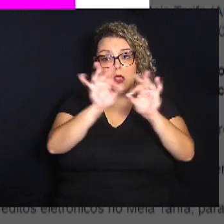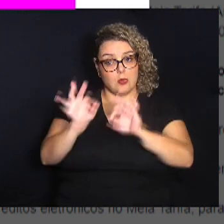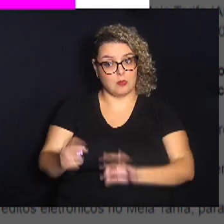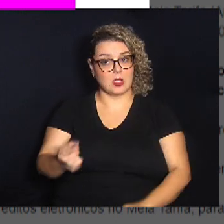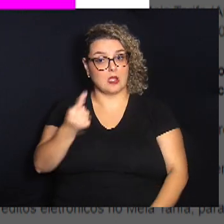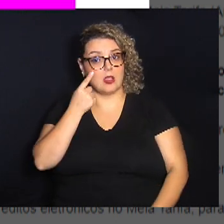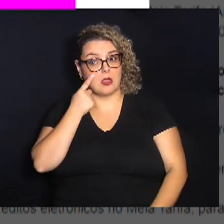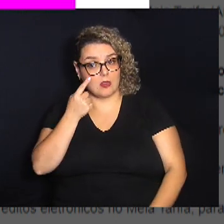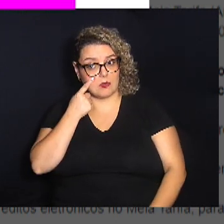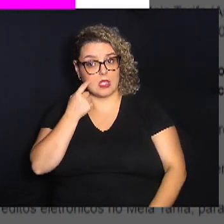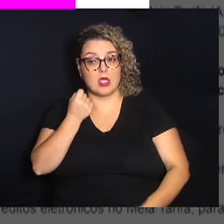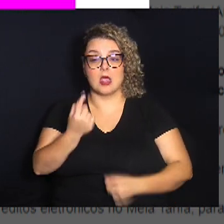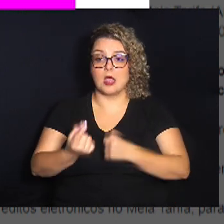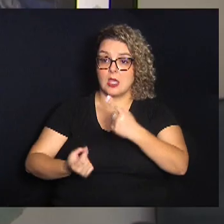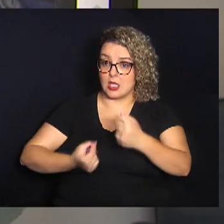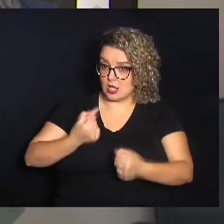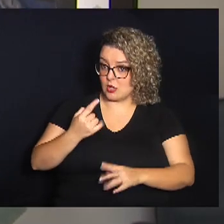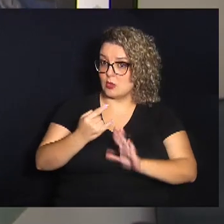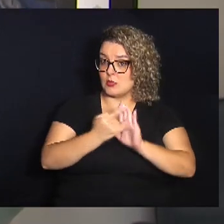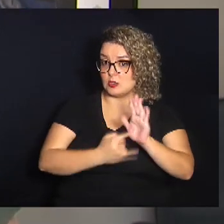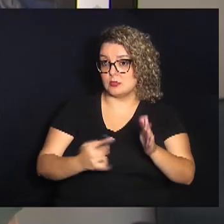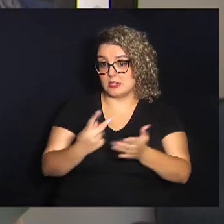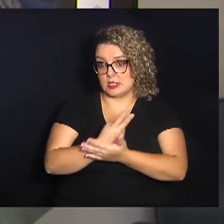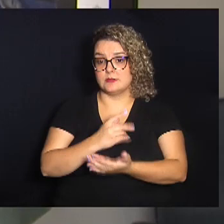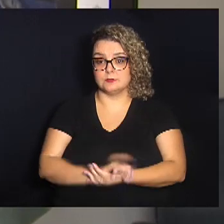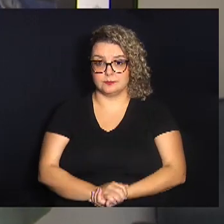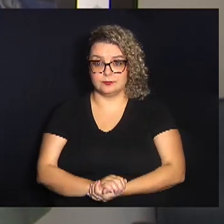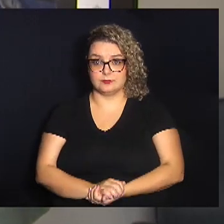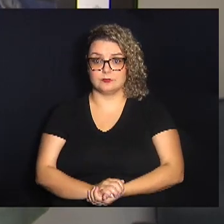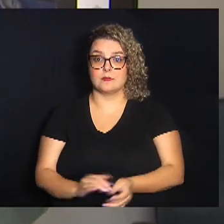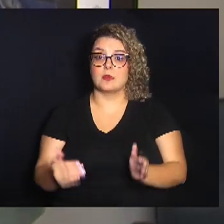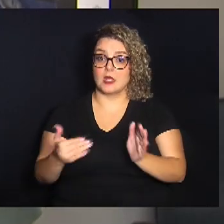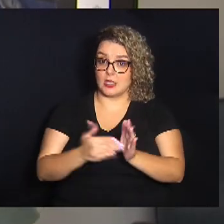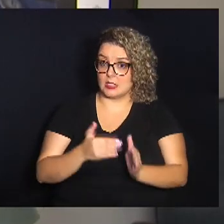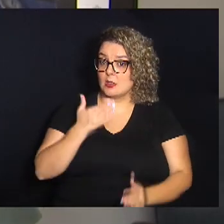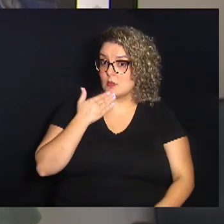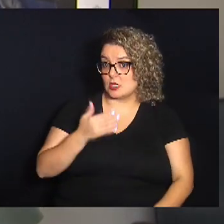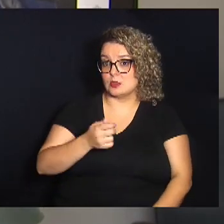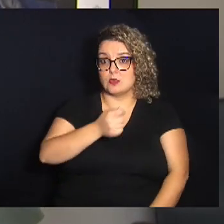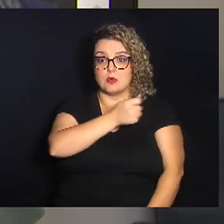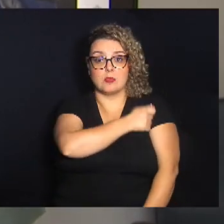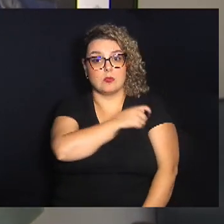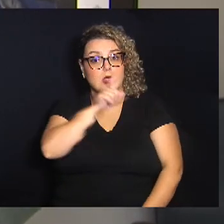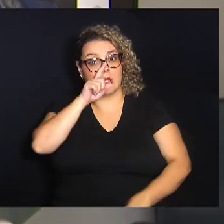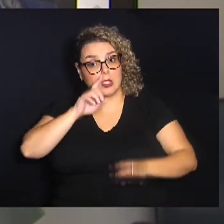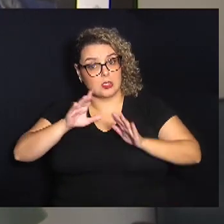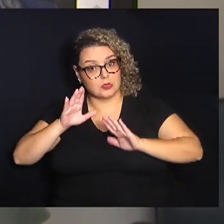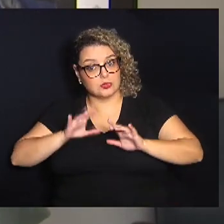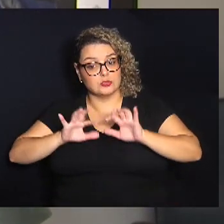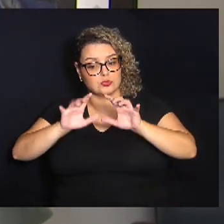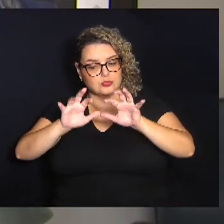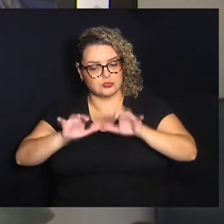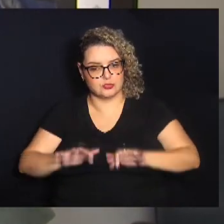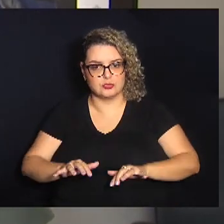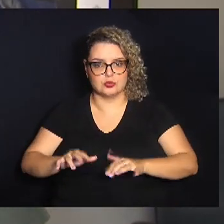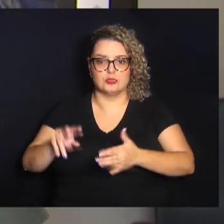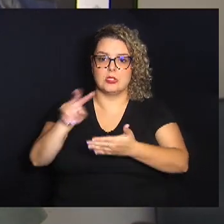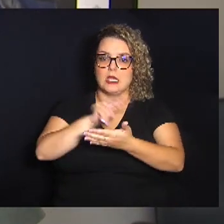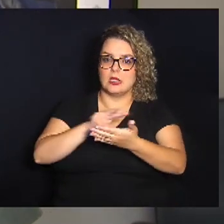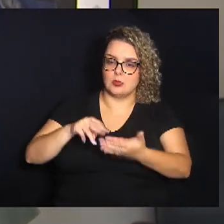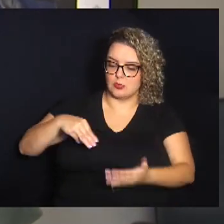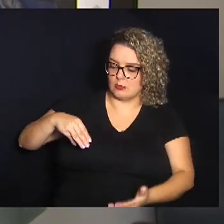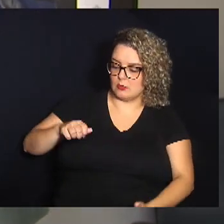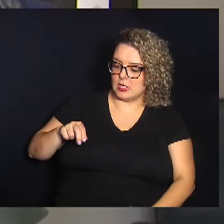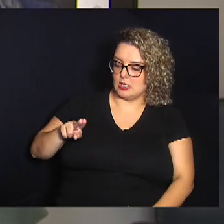se há alguma documentação incorreta. E a gente até, inclusive, pede para os alunos tomarem bastante cuidado na leitura do manual, que é um